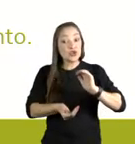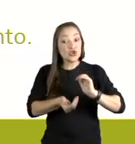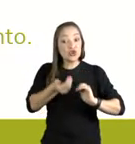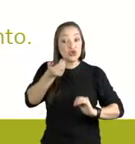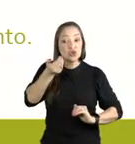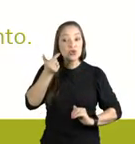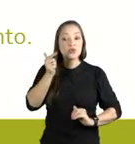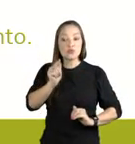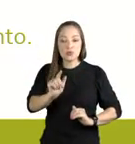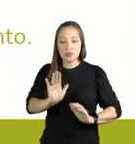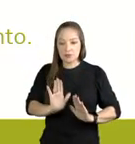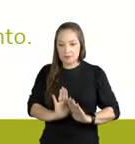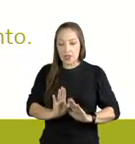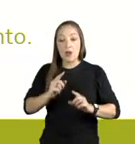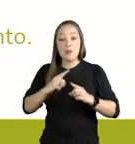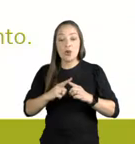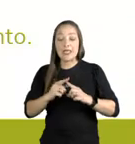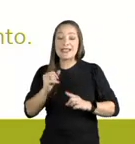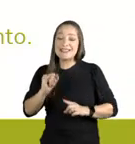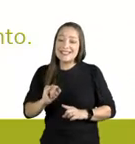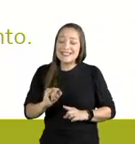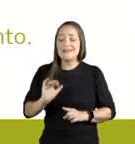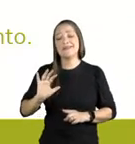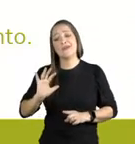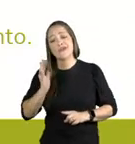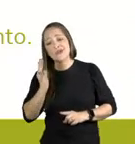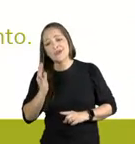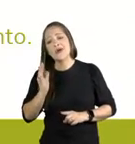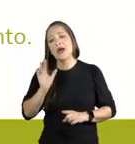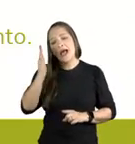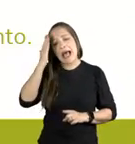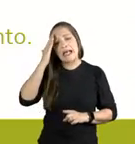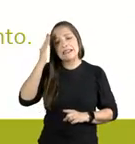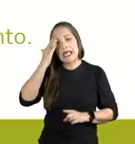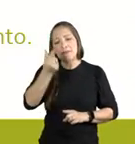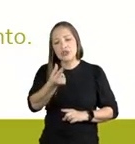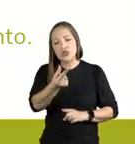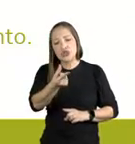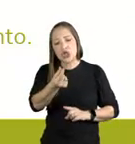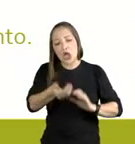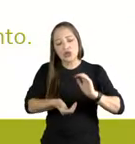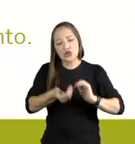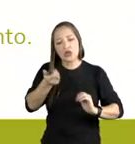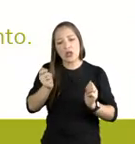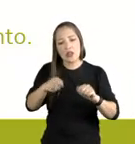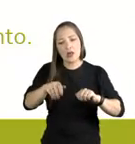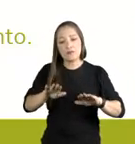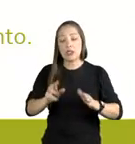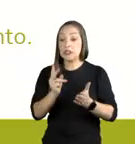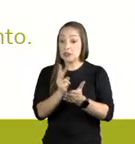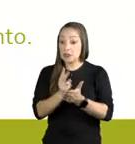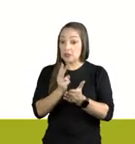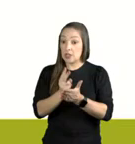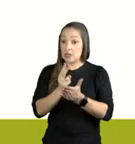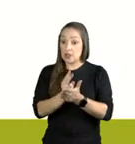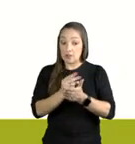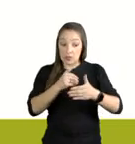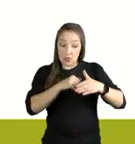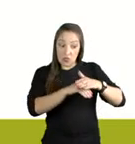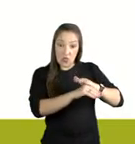a acontecer alguma coisa, você vai ter de onde arrancar. Tá bom? Então, sempre tenha uma reserva financeira.